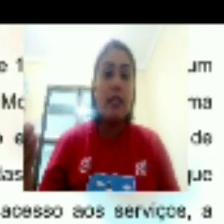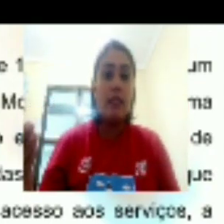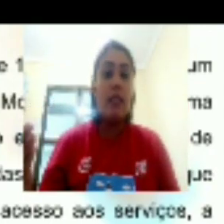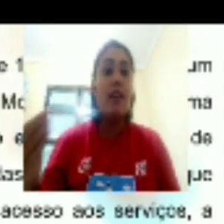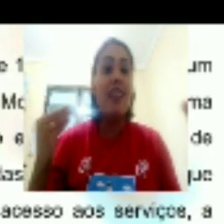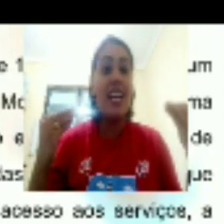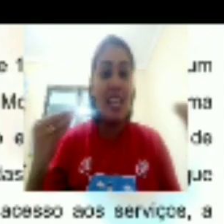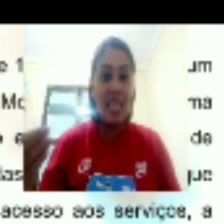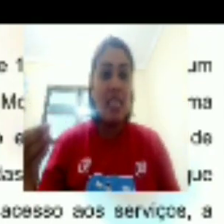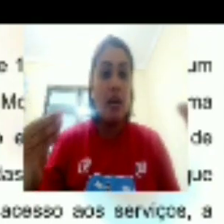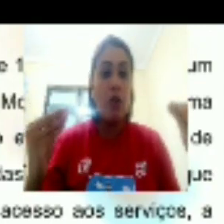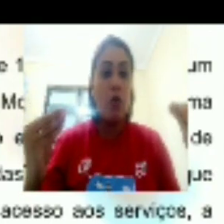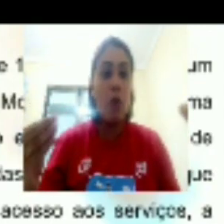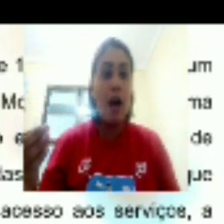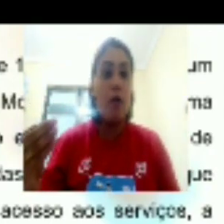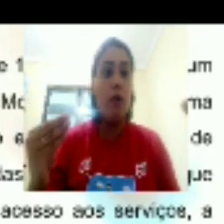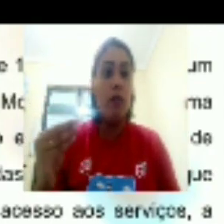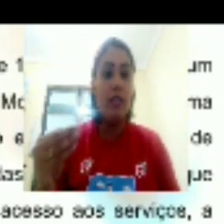equidade,